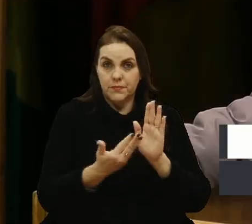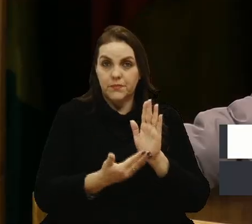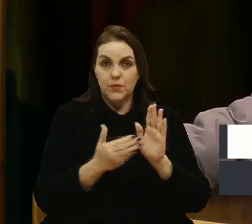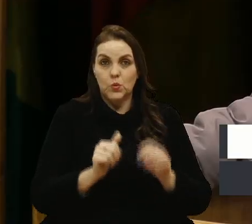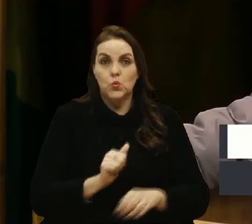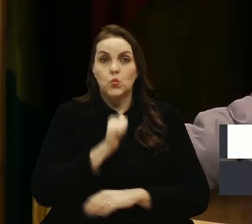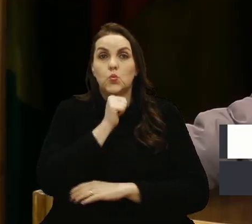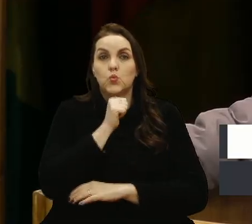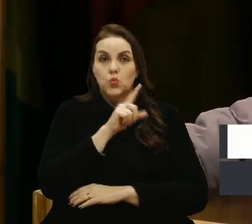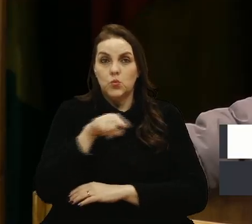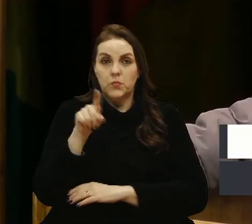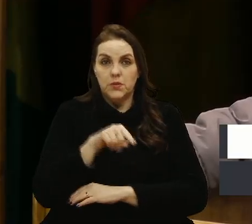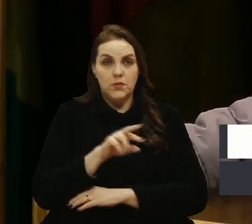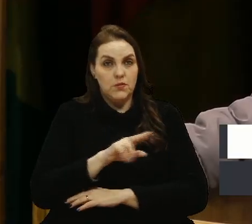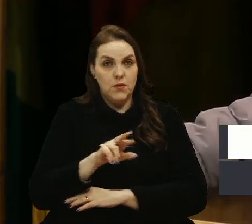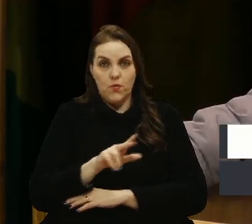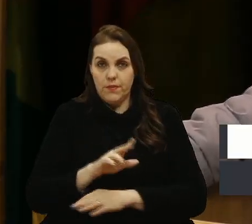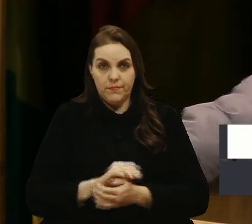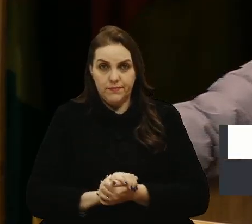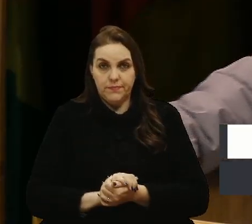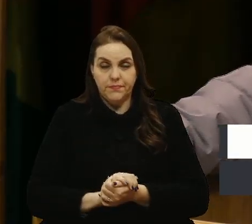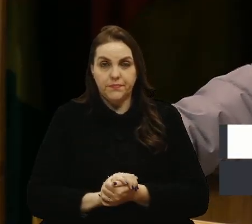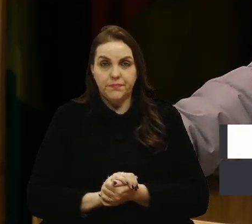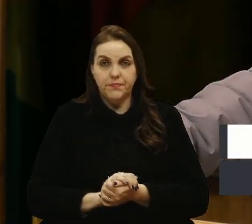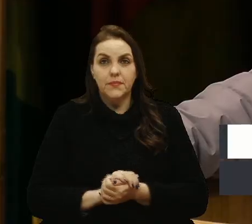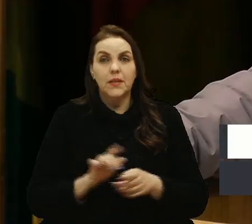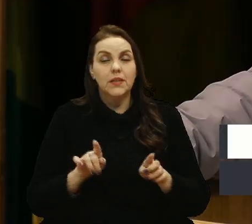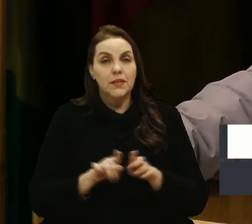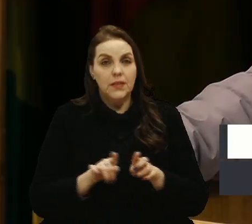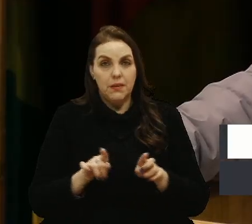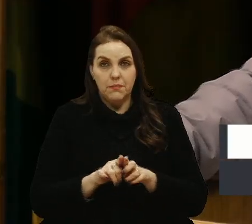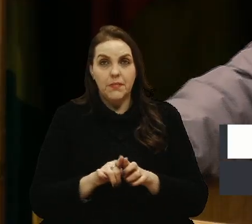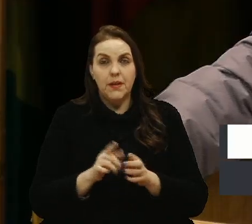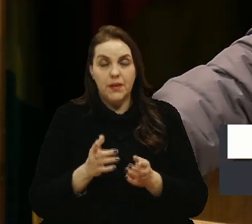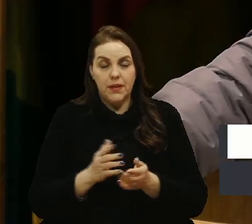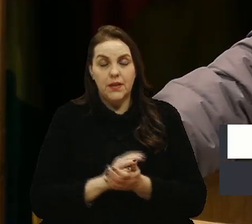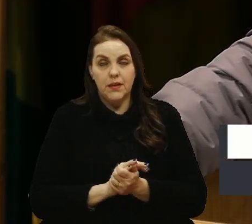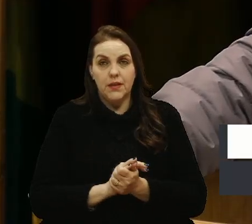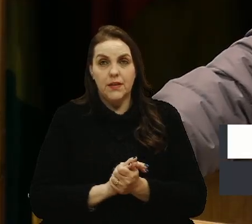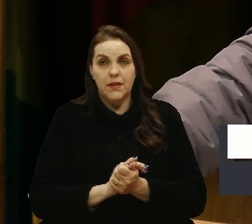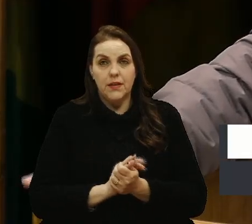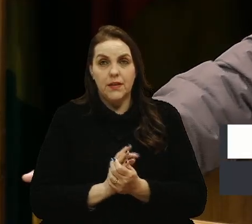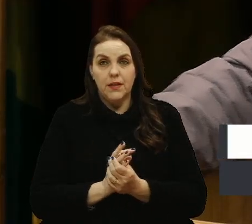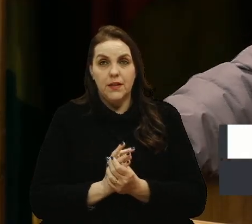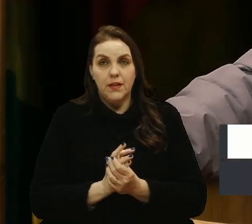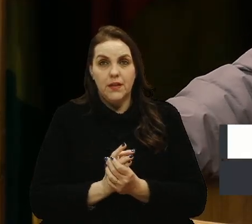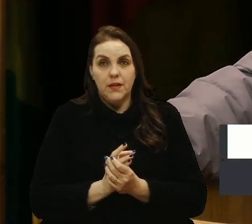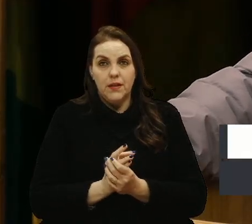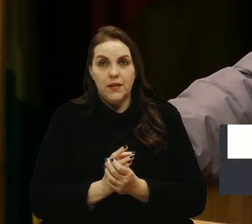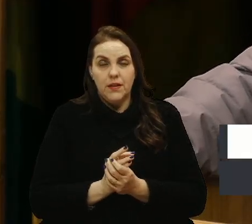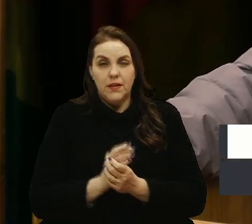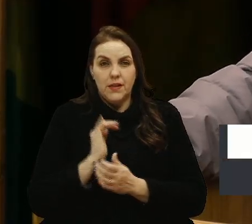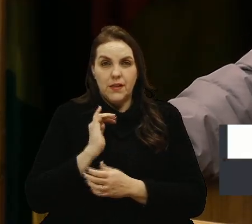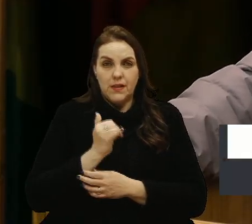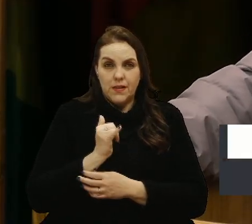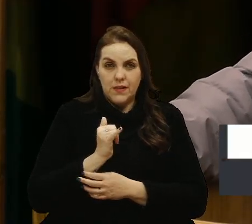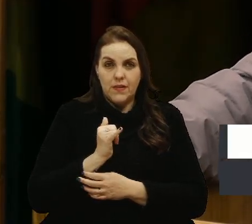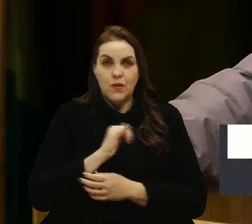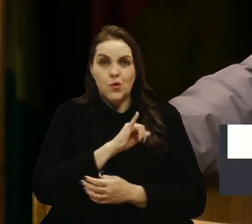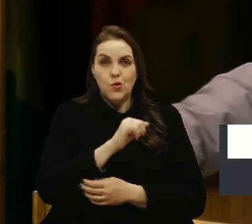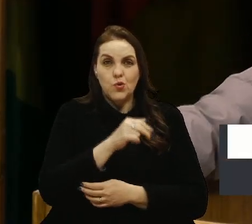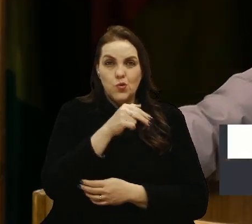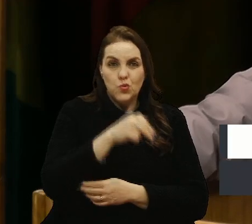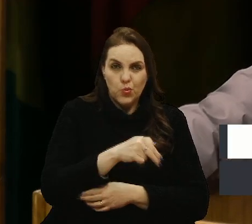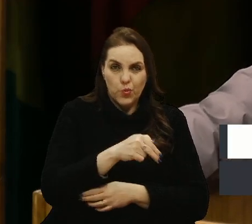suspensão. Outra questão, enfrentando o bis in idem, o fato narrado é de junho, a apreciação é de 2